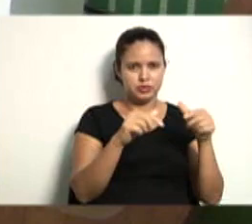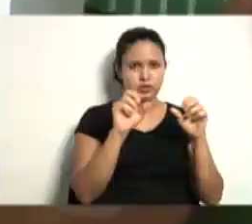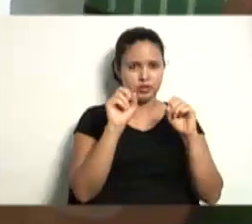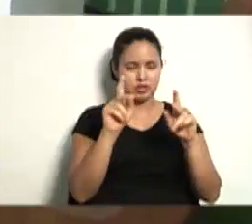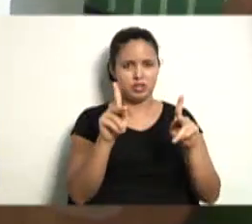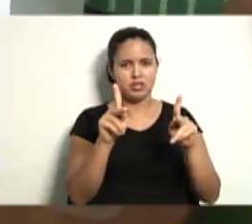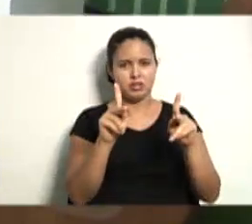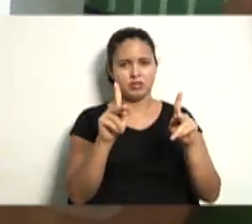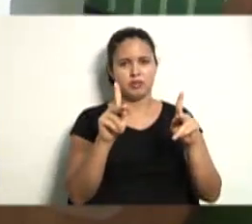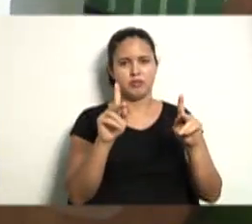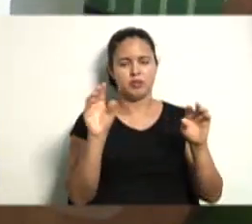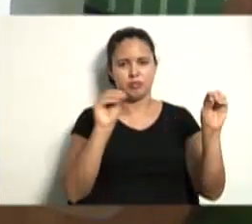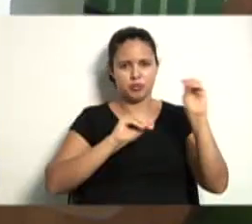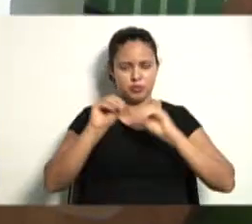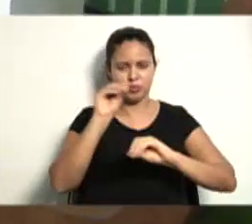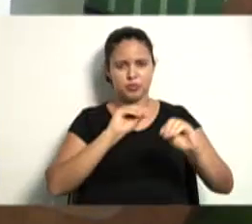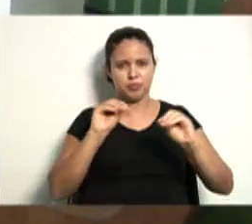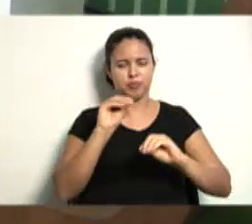ok?